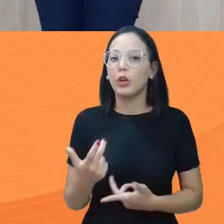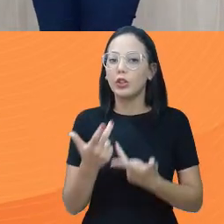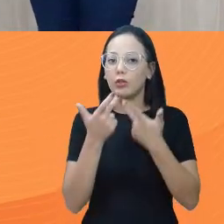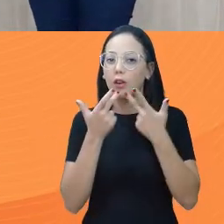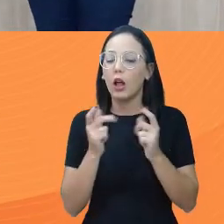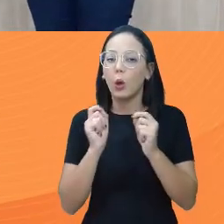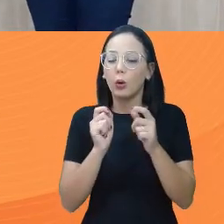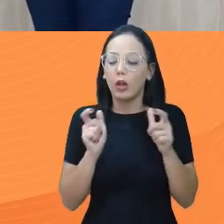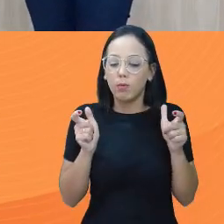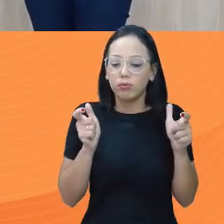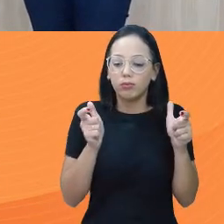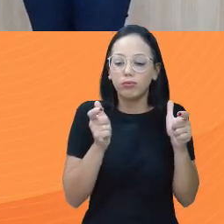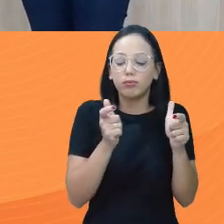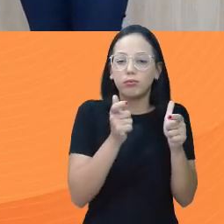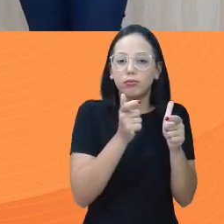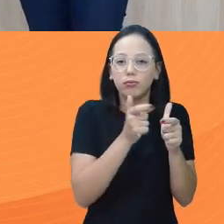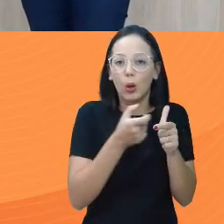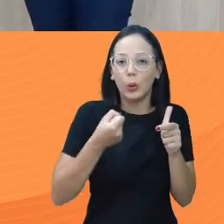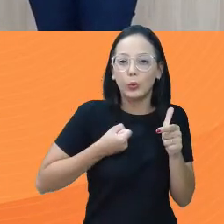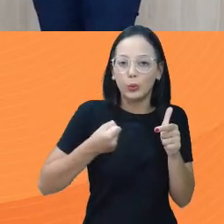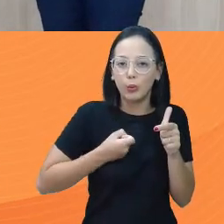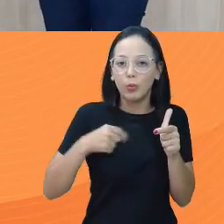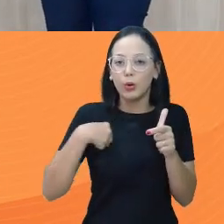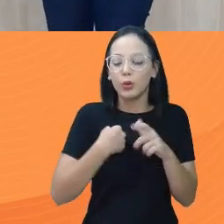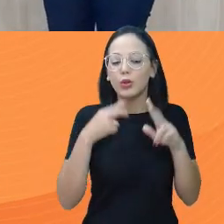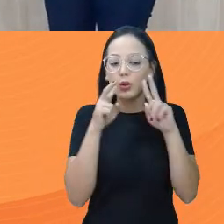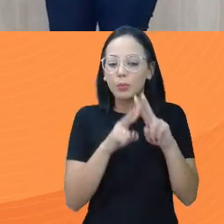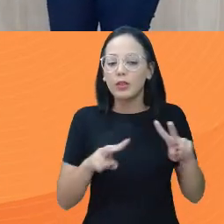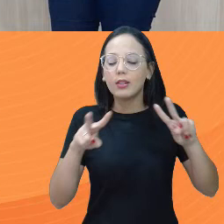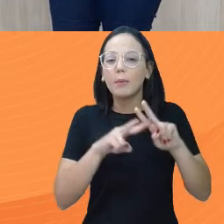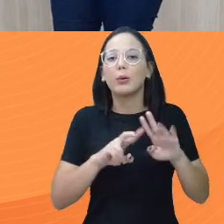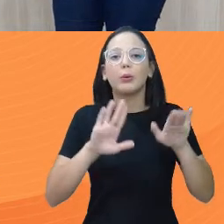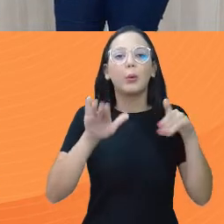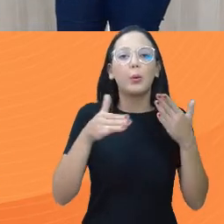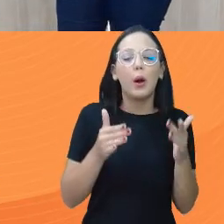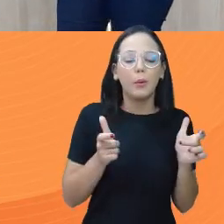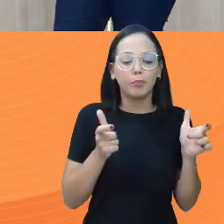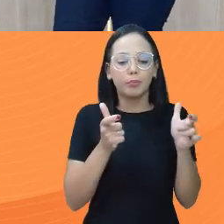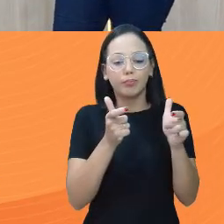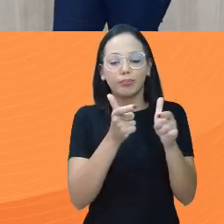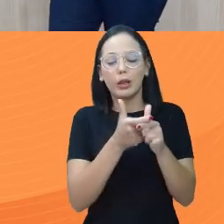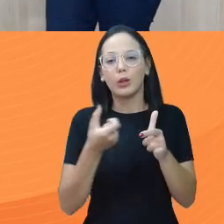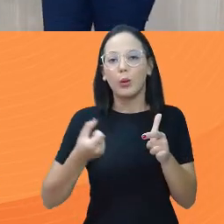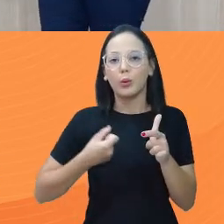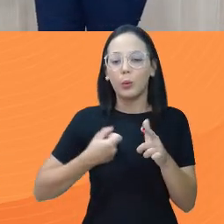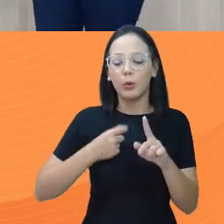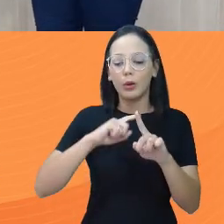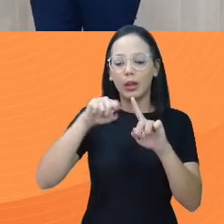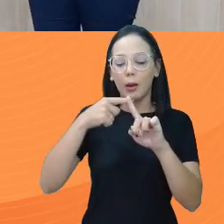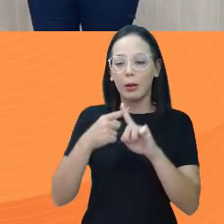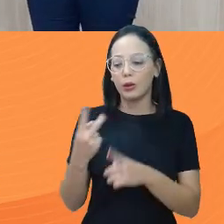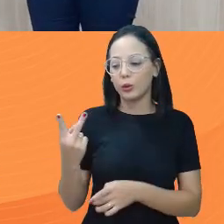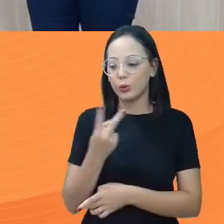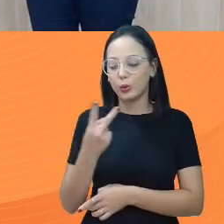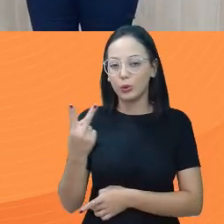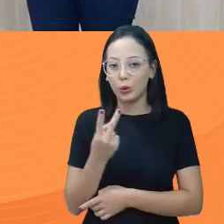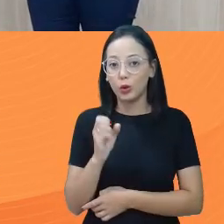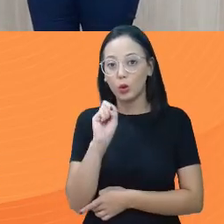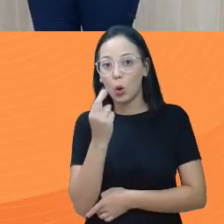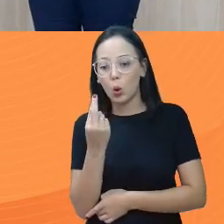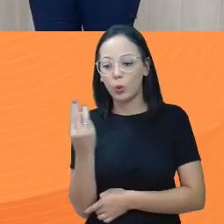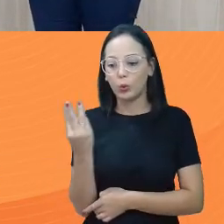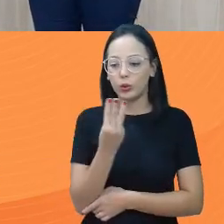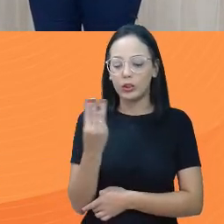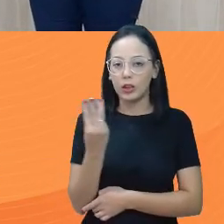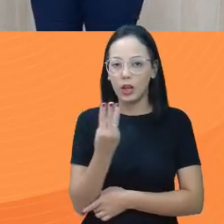múltiplo comum, mínimo múltiplo comum, a gente está observando qual é o menor número, que é múltiplo dos dois valores, ou dos três,